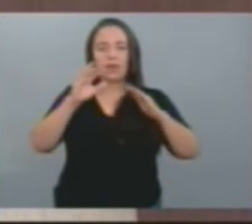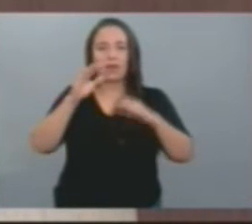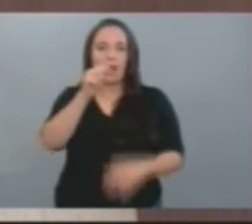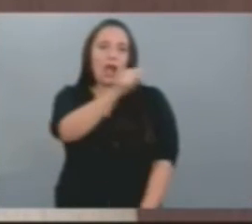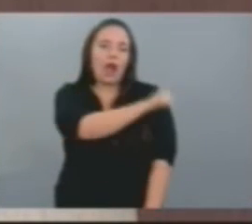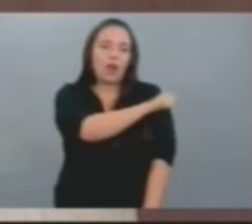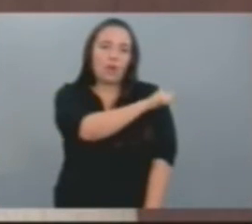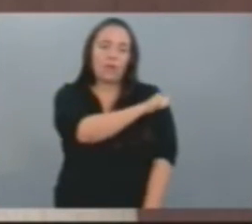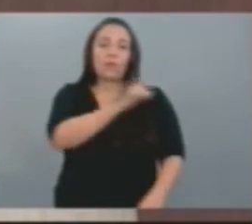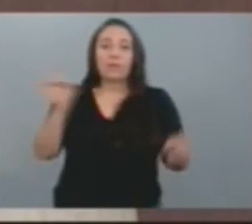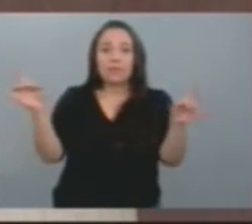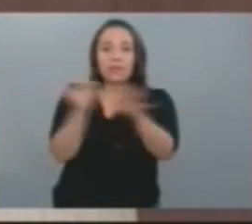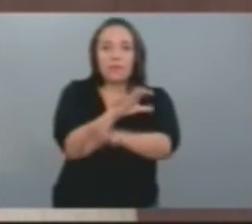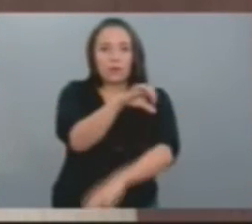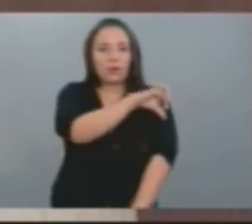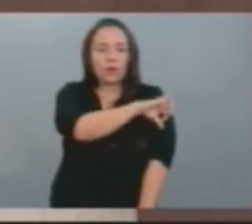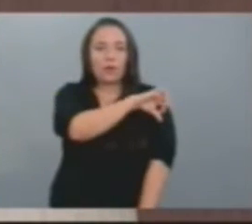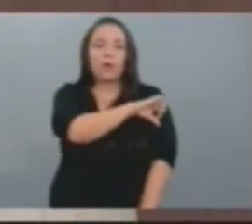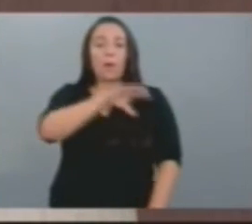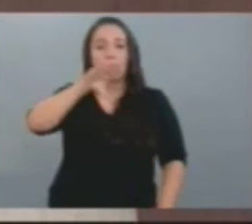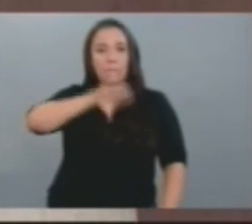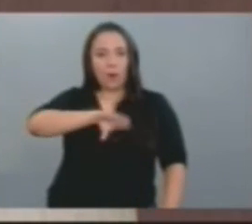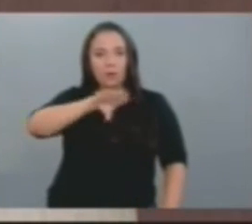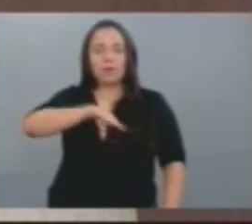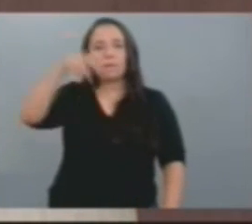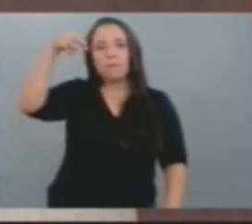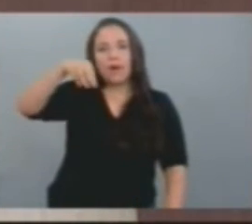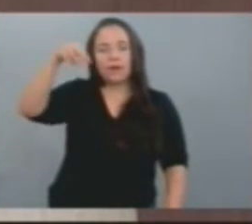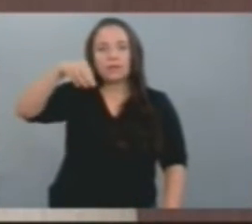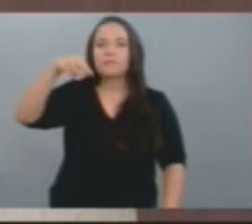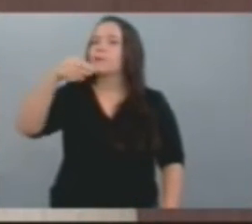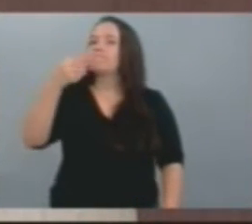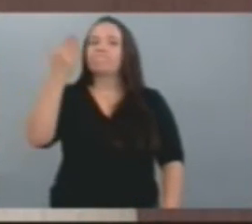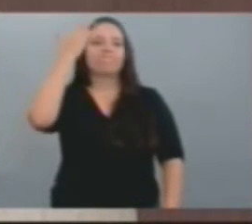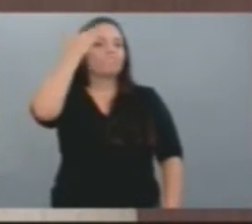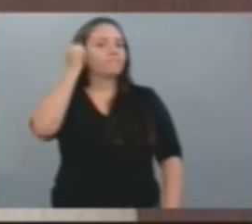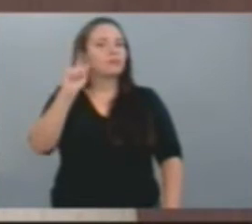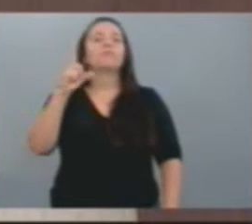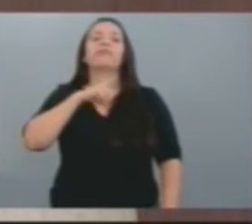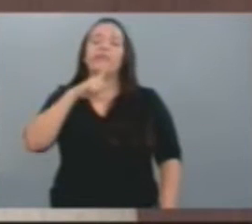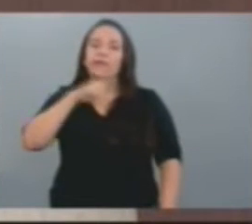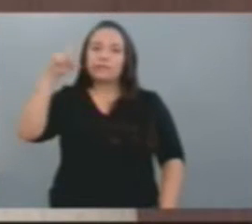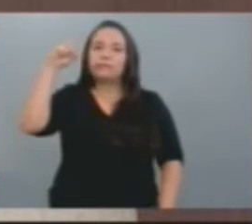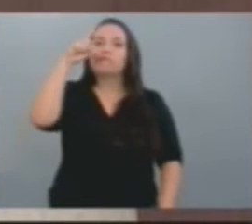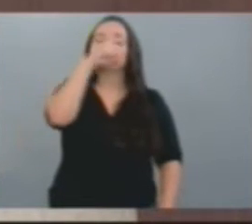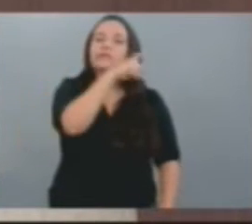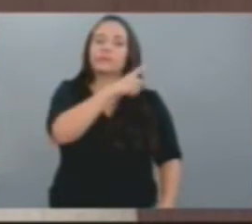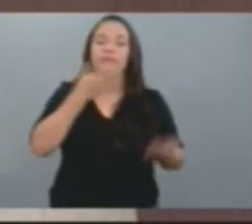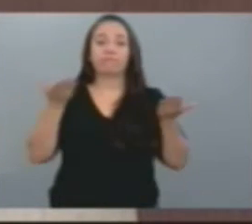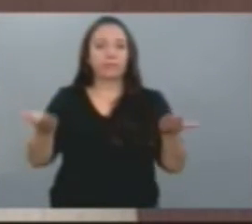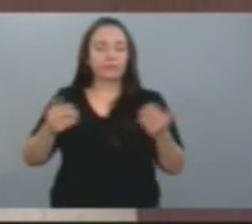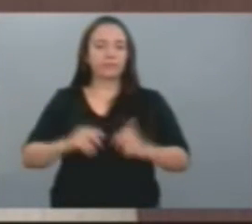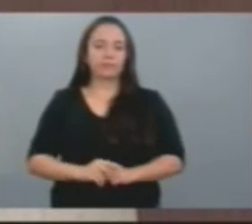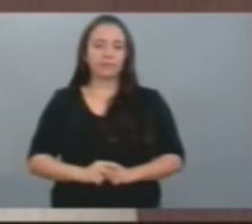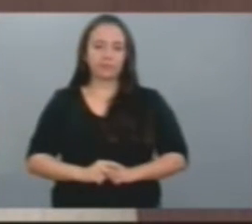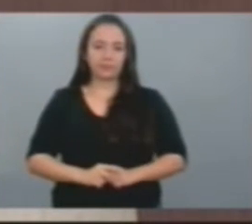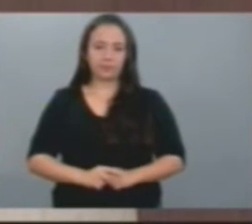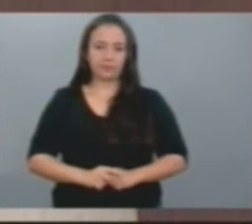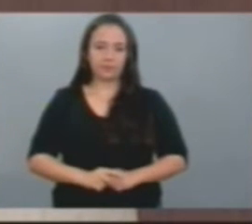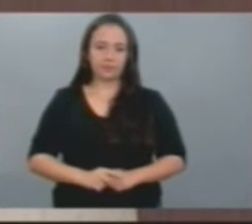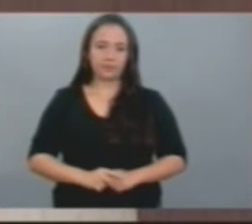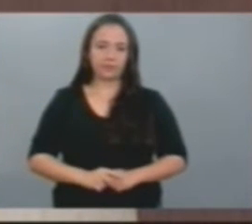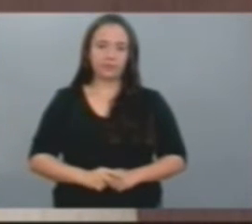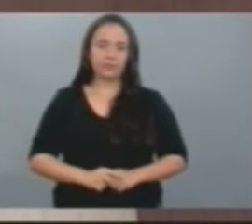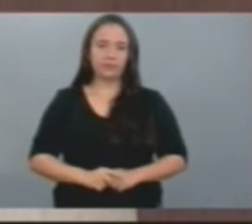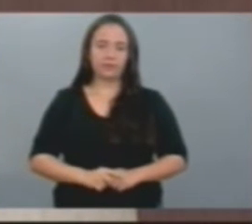que terminam a 9ª série em português e matemática estão em estágio crítico e muito crítico. Portanto,